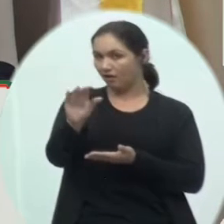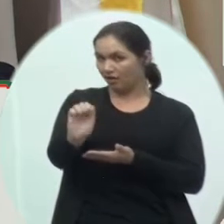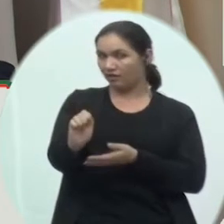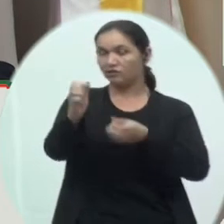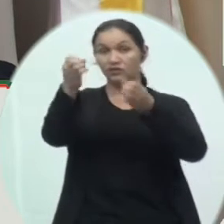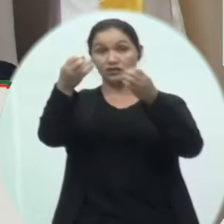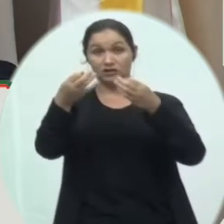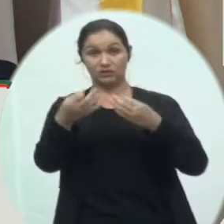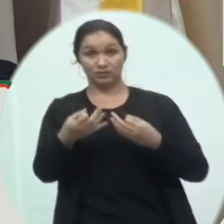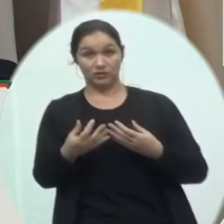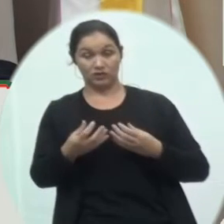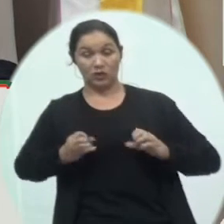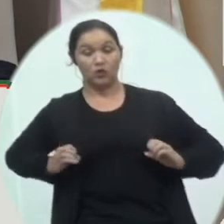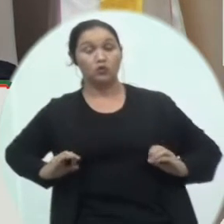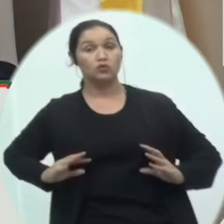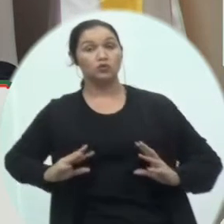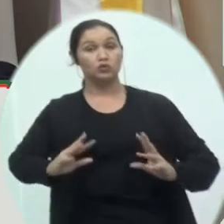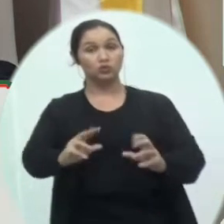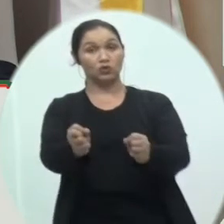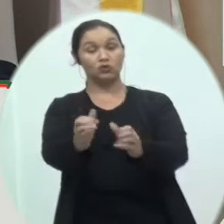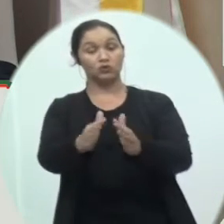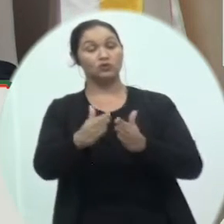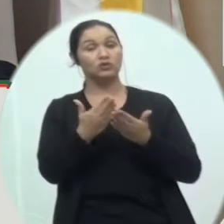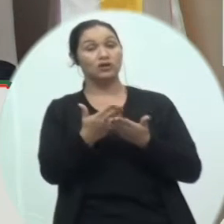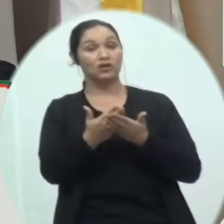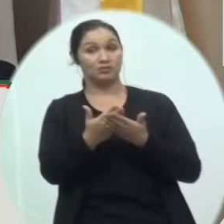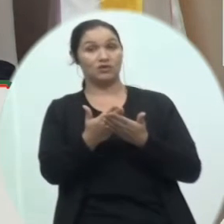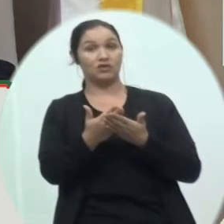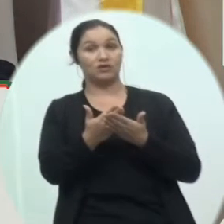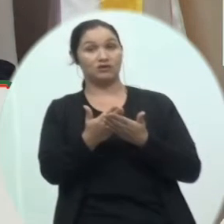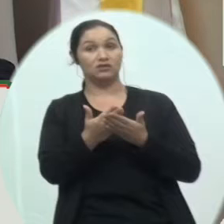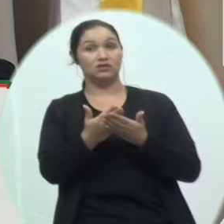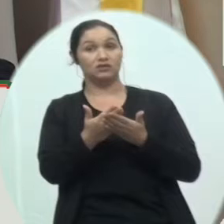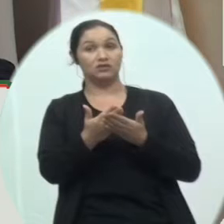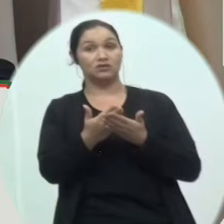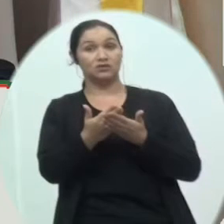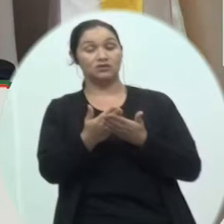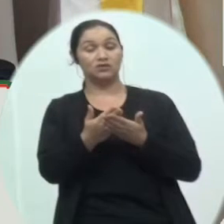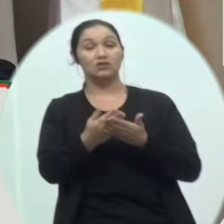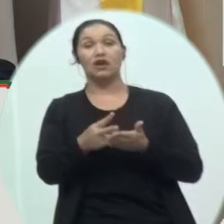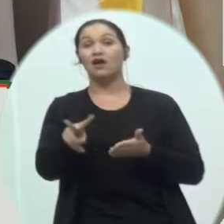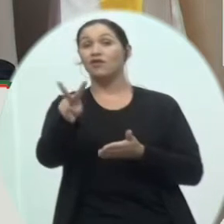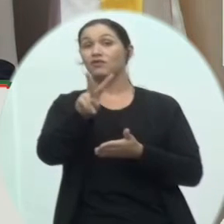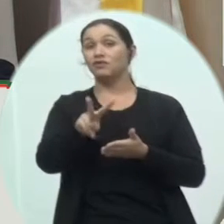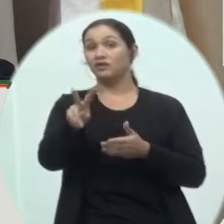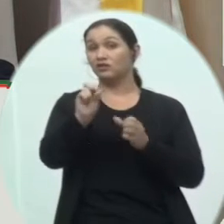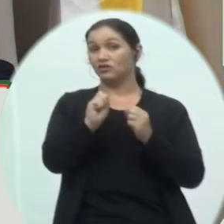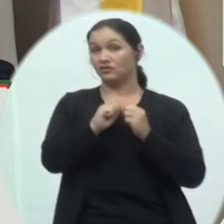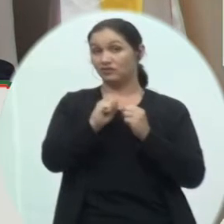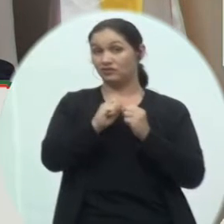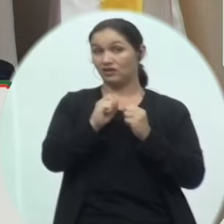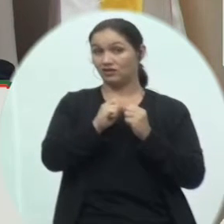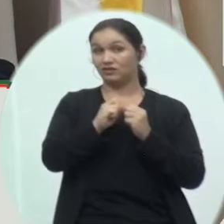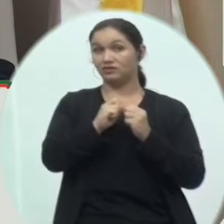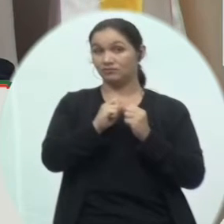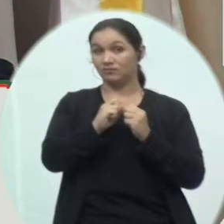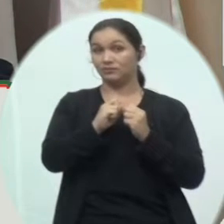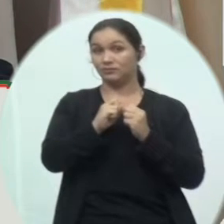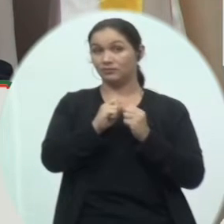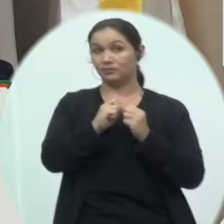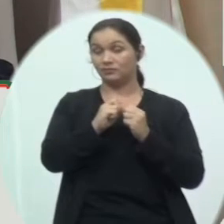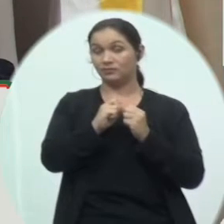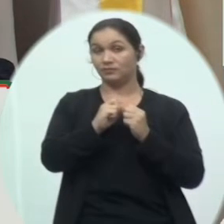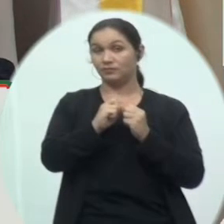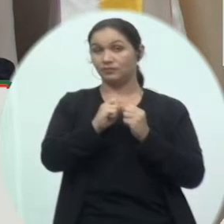os requerimentos dessa casa feitos pelos vereadores têm a determinação do nosso prefeito, que eu não acredito que ele falou